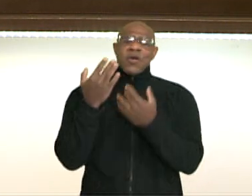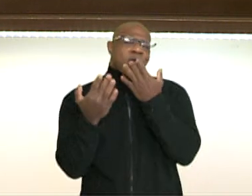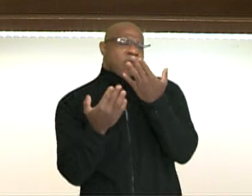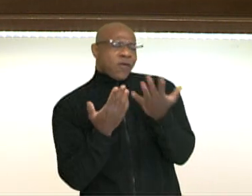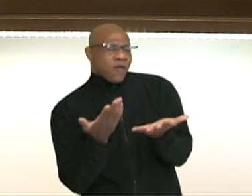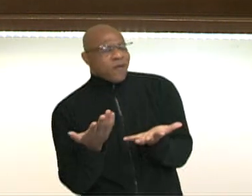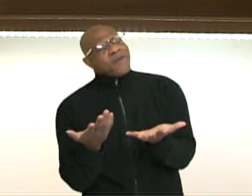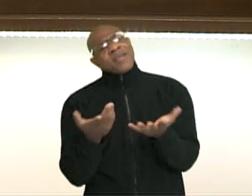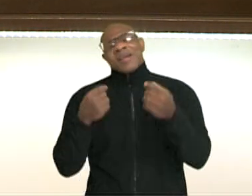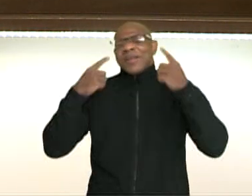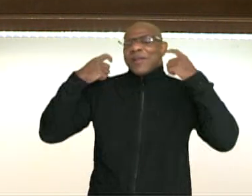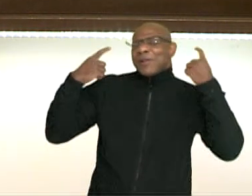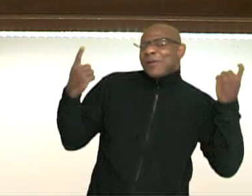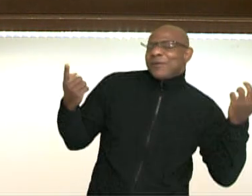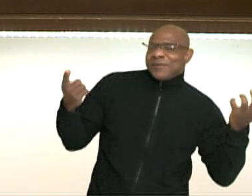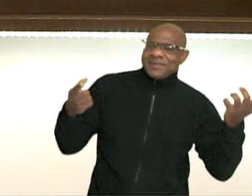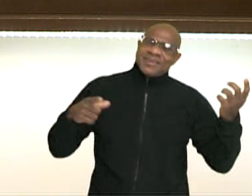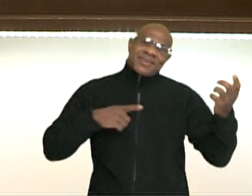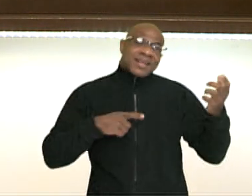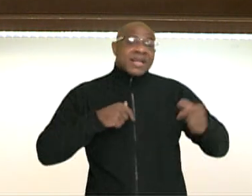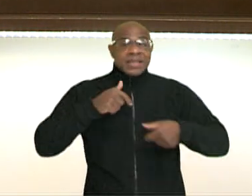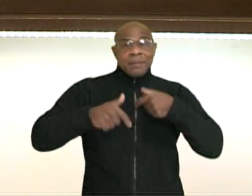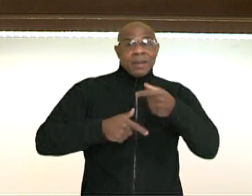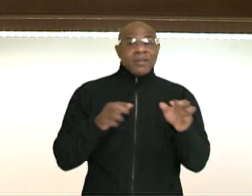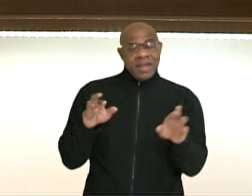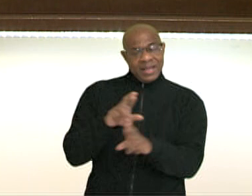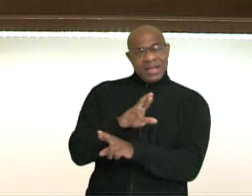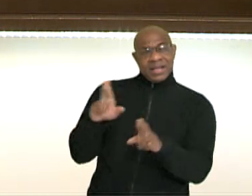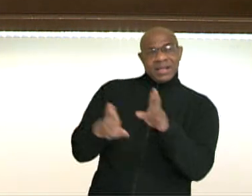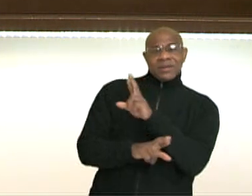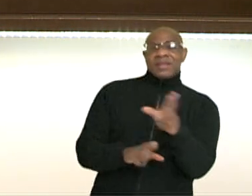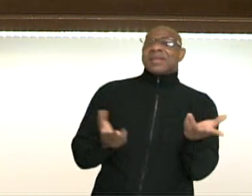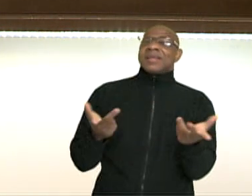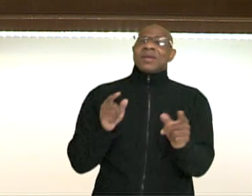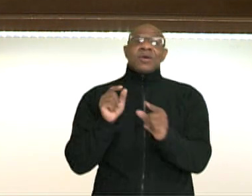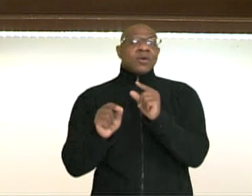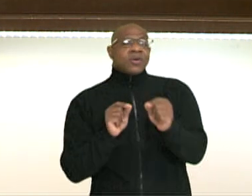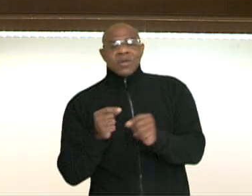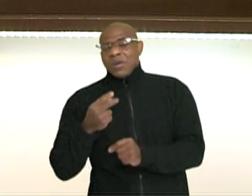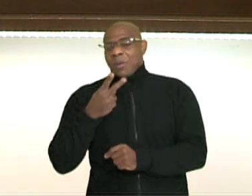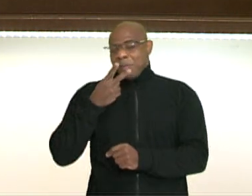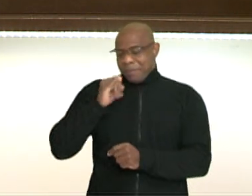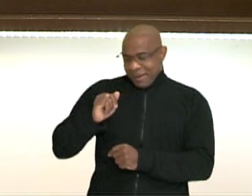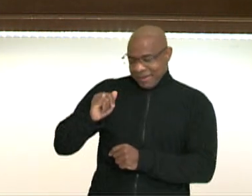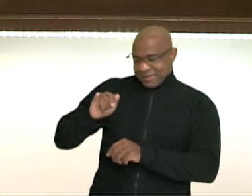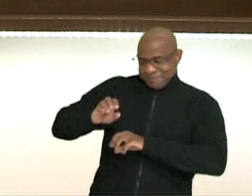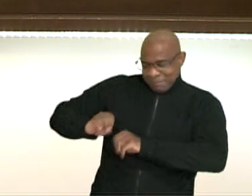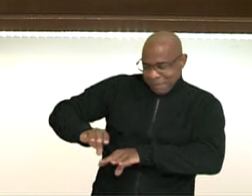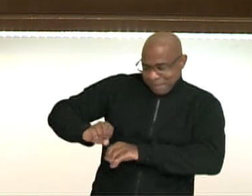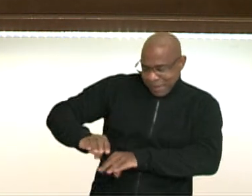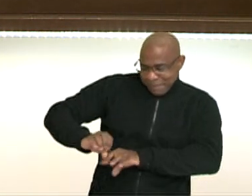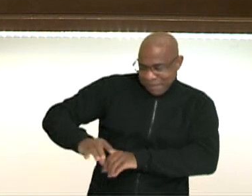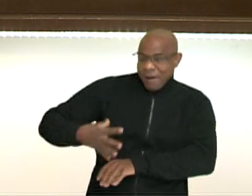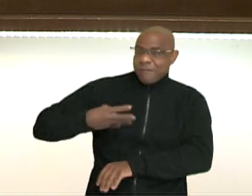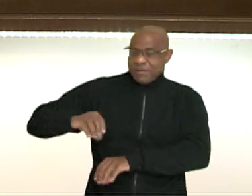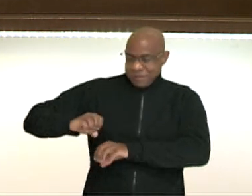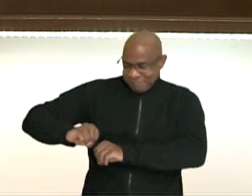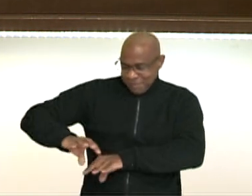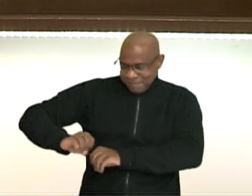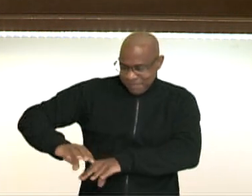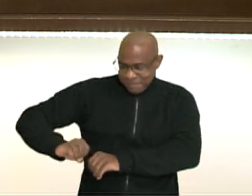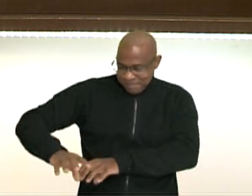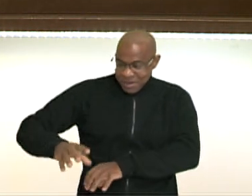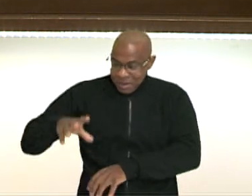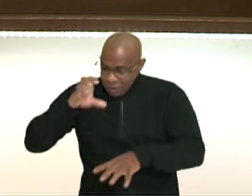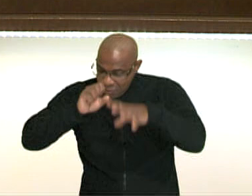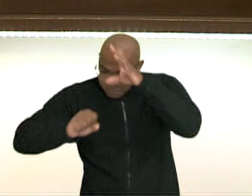de sons, né? Trabalhando essa relação de contar, passando do pai para filho, né? Passando de geração a geração,